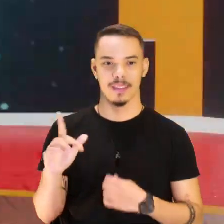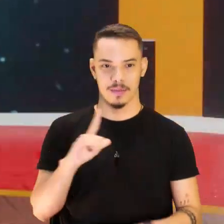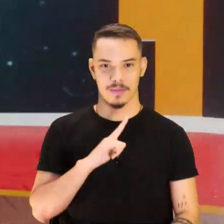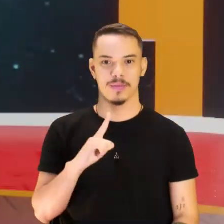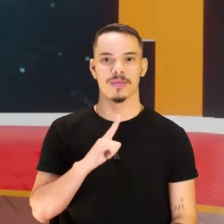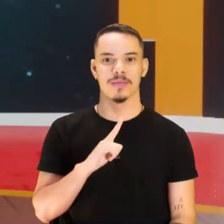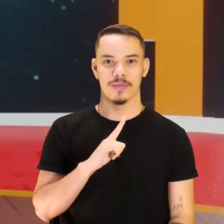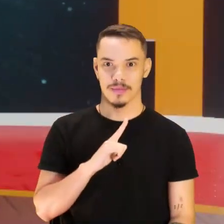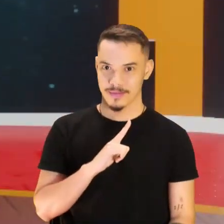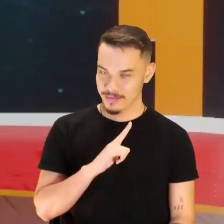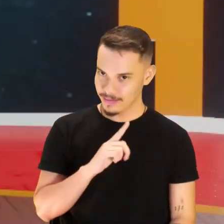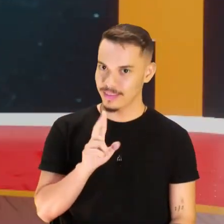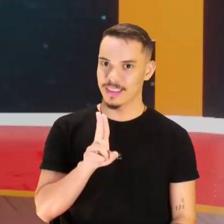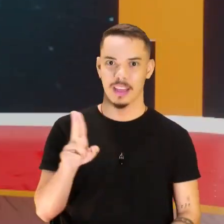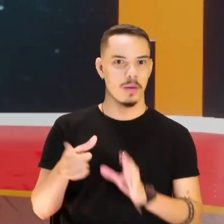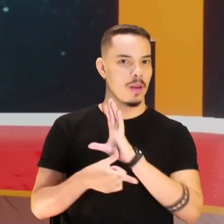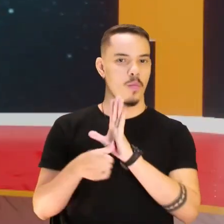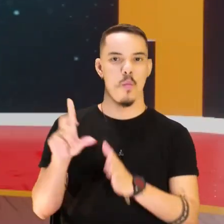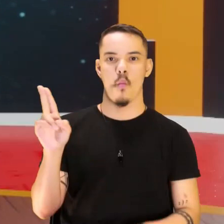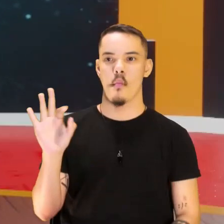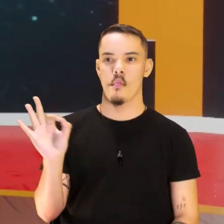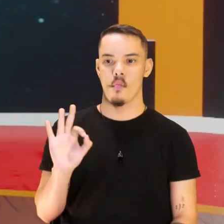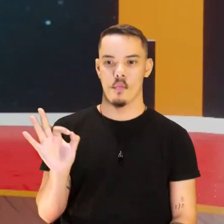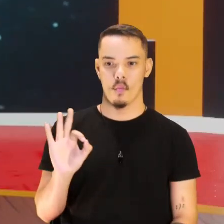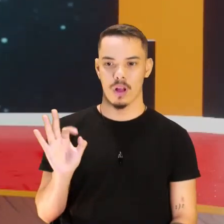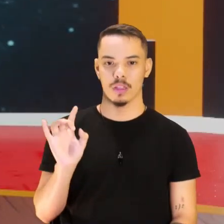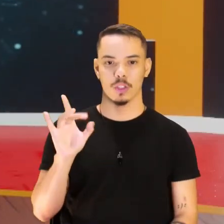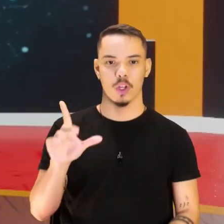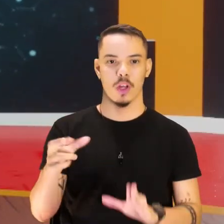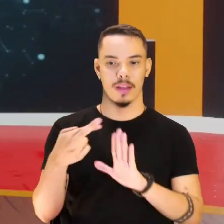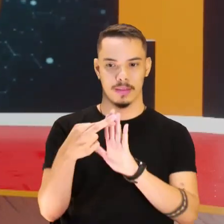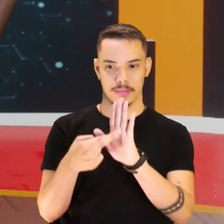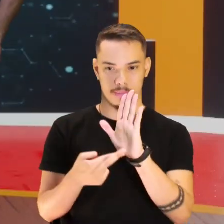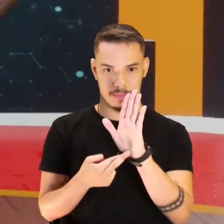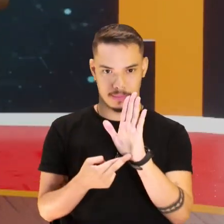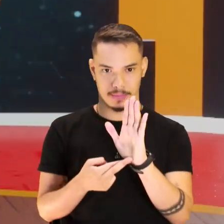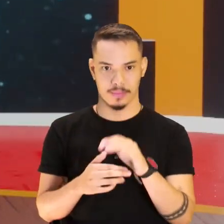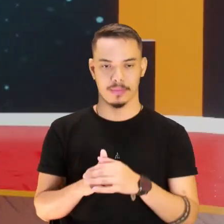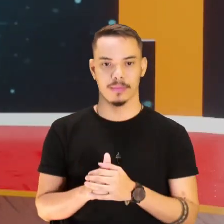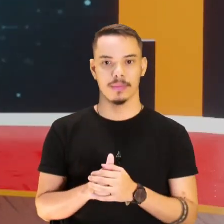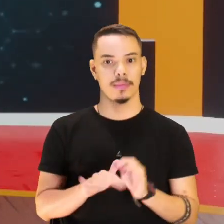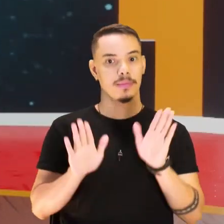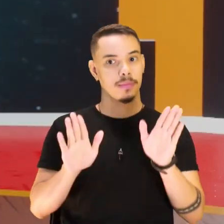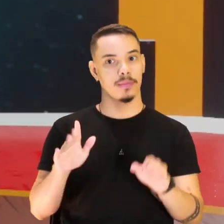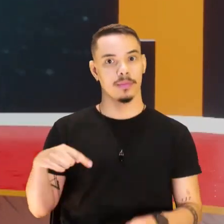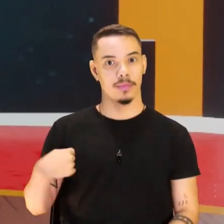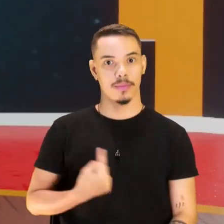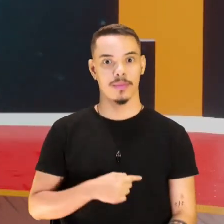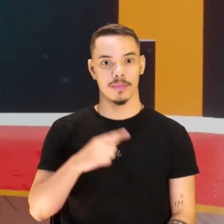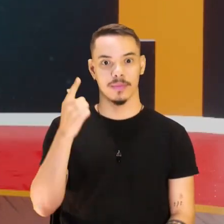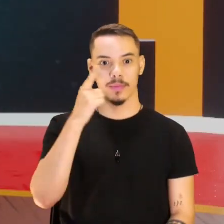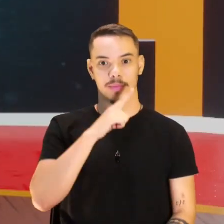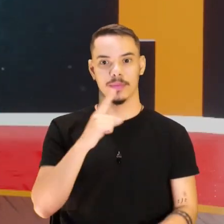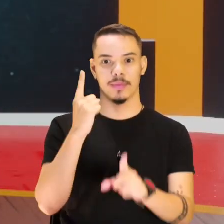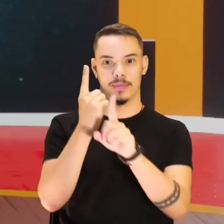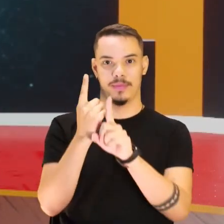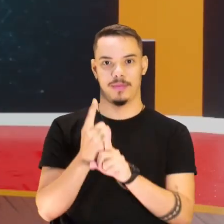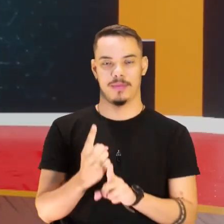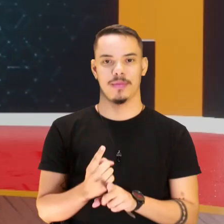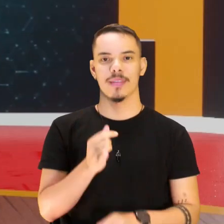Conto isso pra você. Antes ela não tinha nome, né? Ela só tinha lei de formação. Mas a gente conseguia identificar, por exemplo, uma